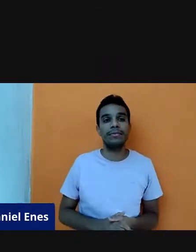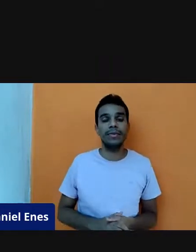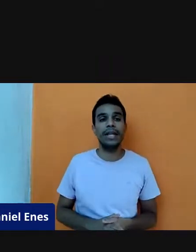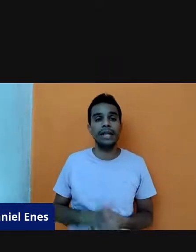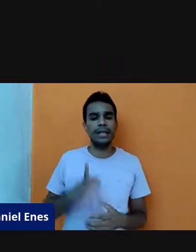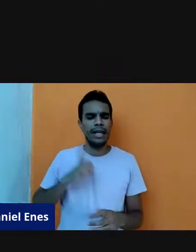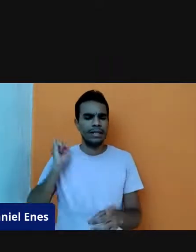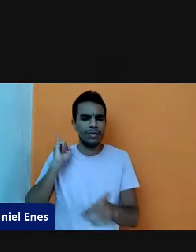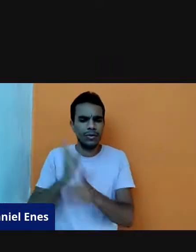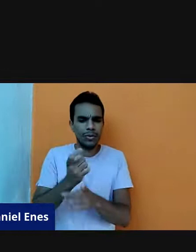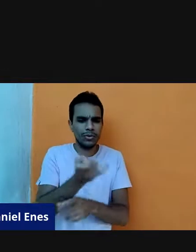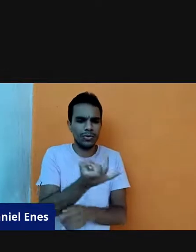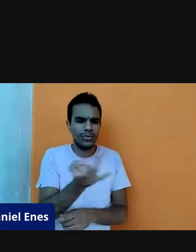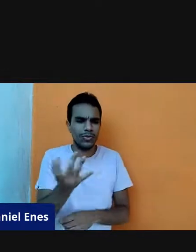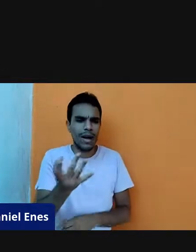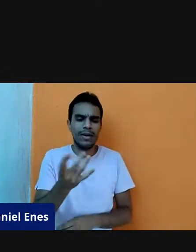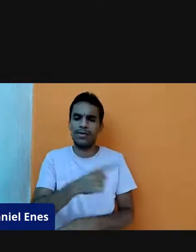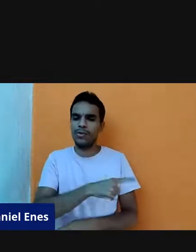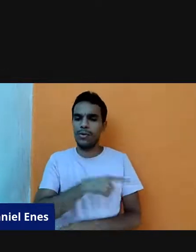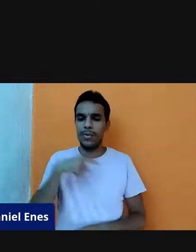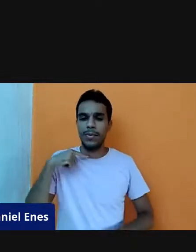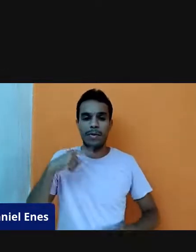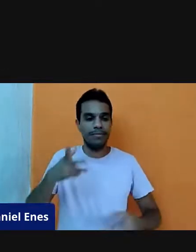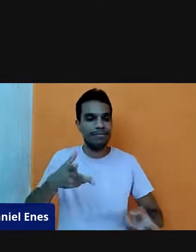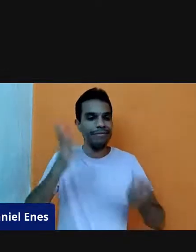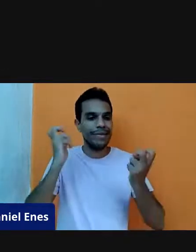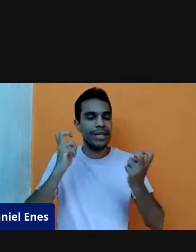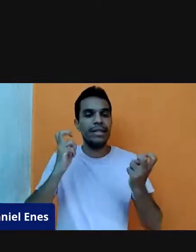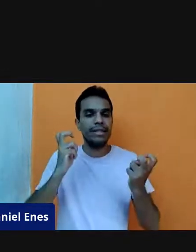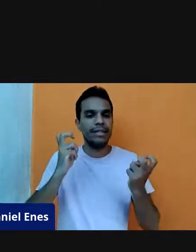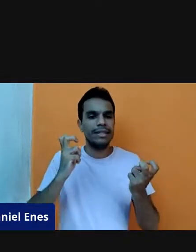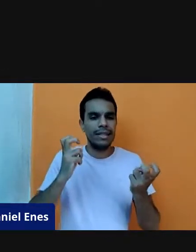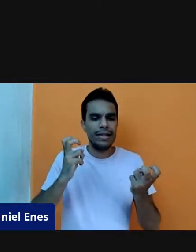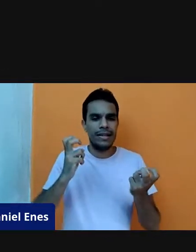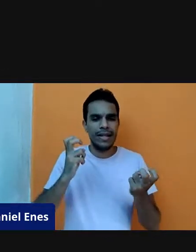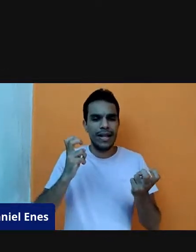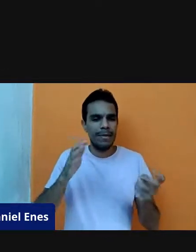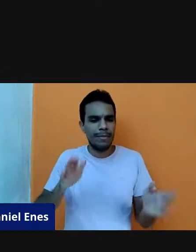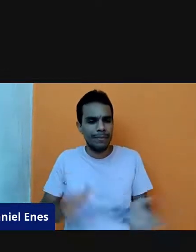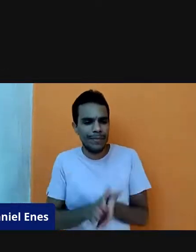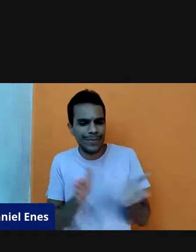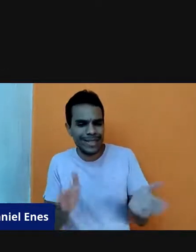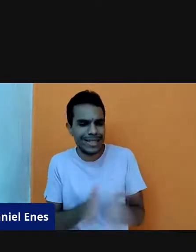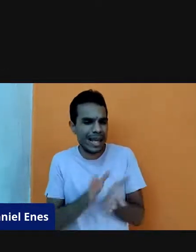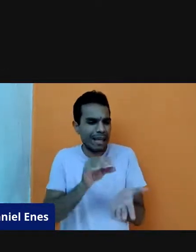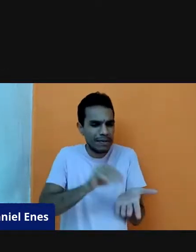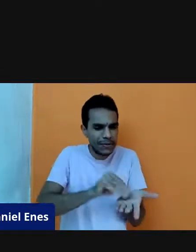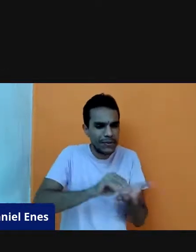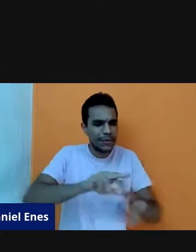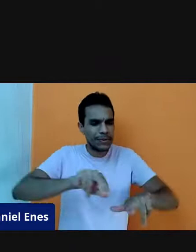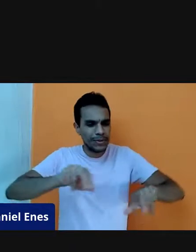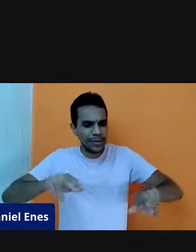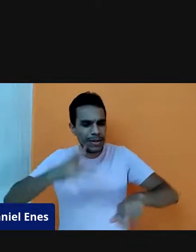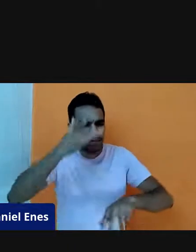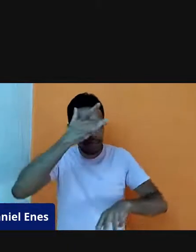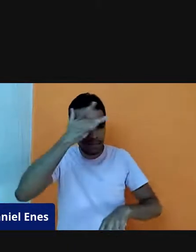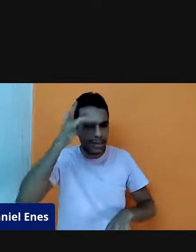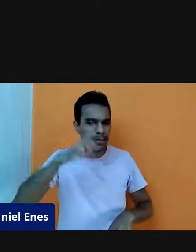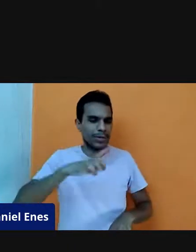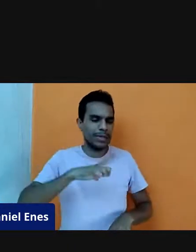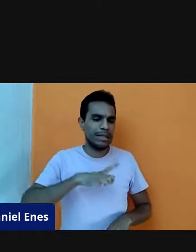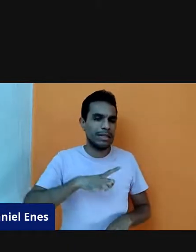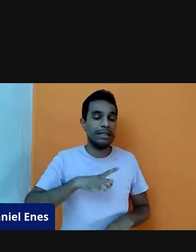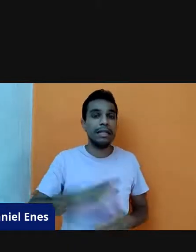com a morte, vai percebendo a precariedade, a miséria em que viviam tantos Severinos,